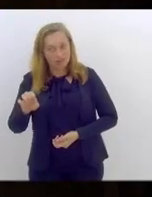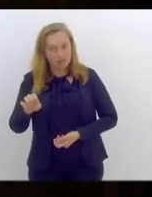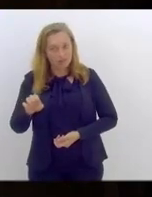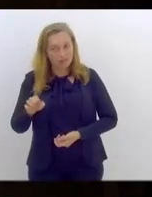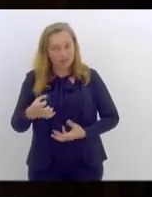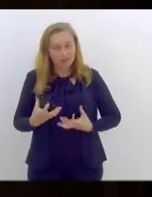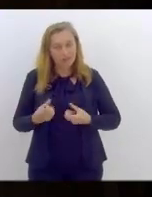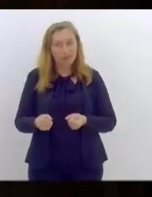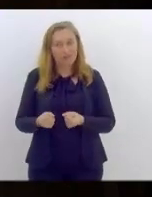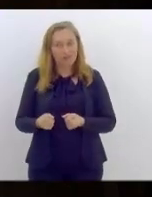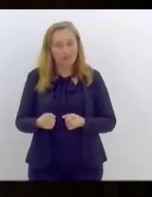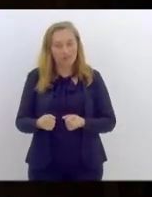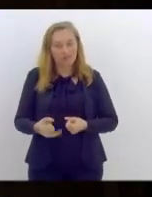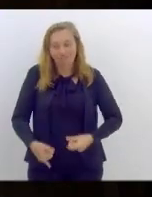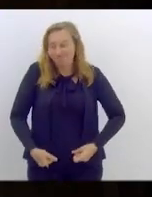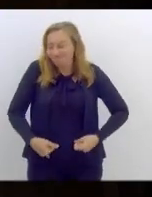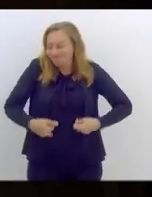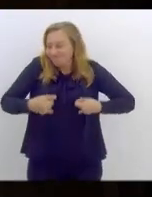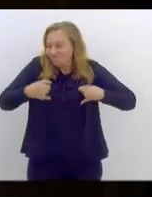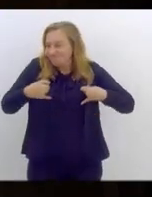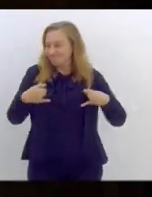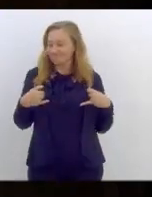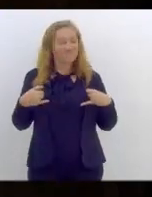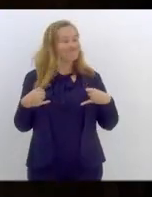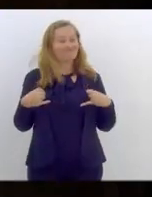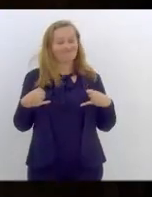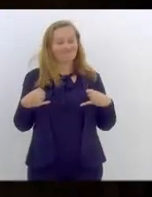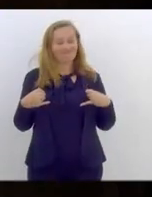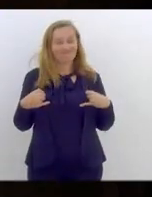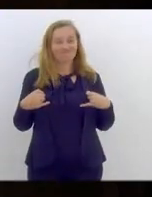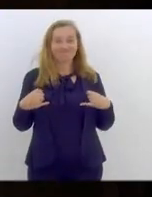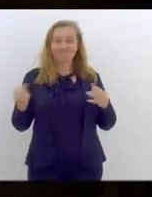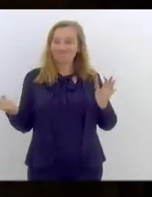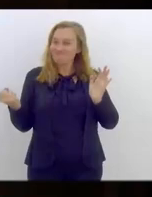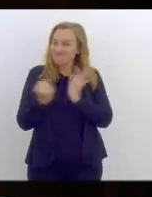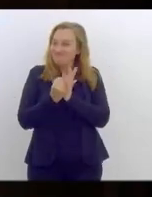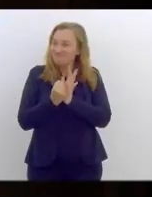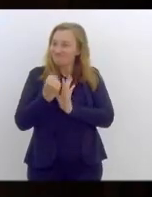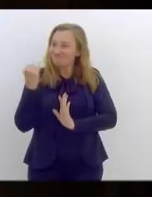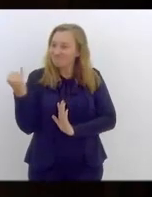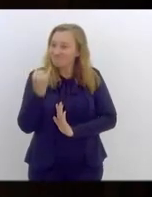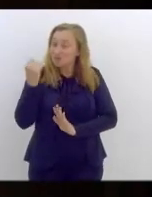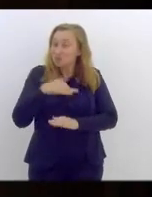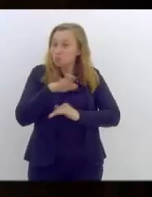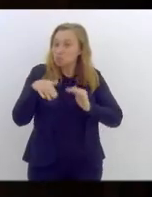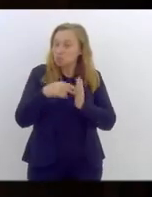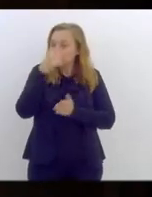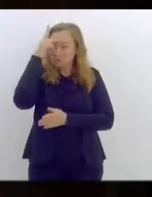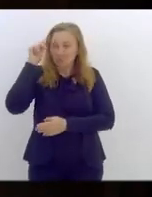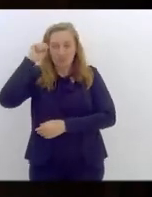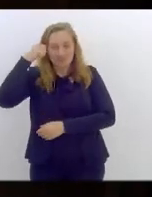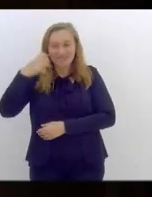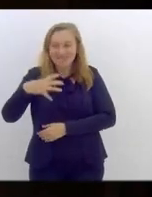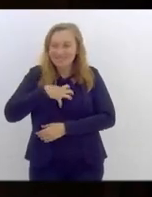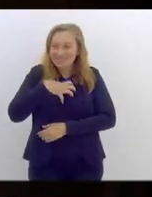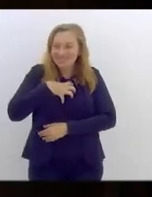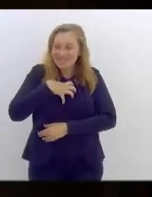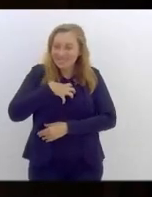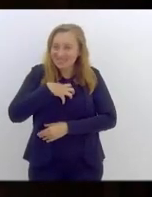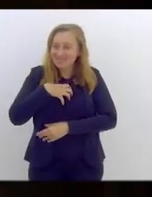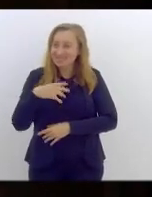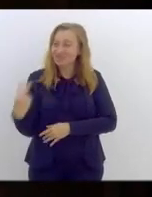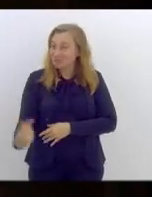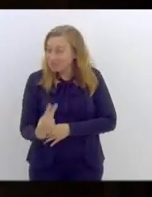Abdias Nascimento é uma honra, mas uma honra e é um marco, que todos os negros se sintam muito honrados